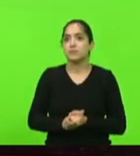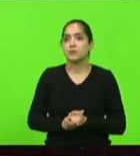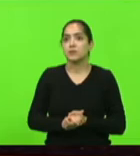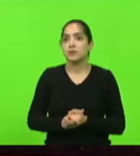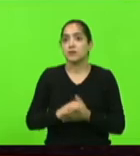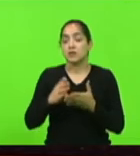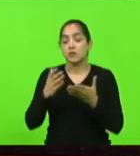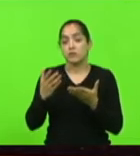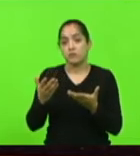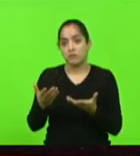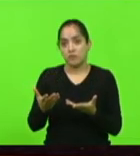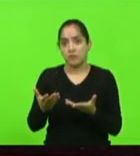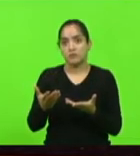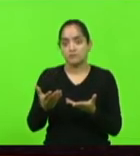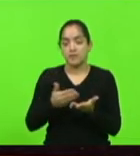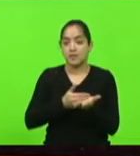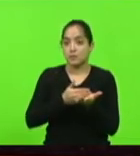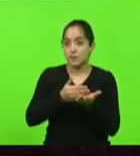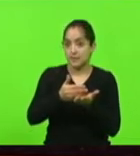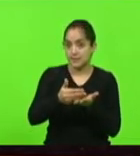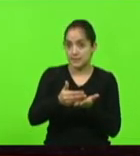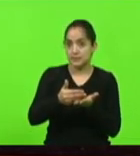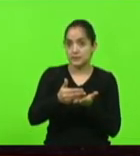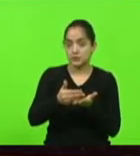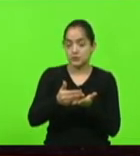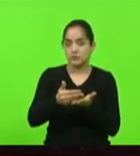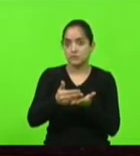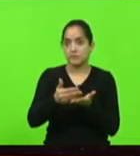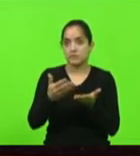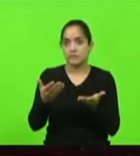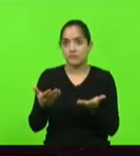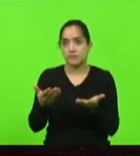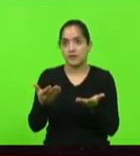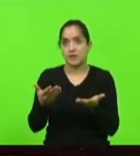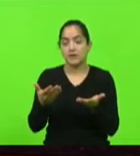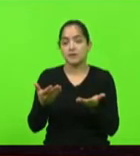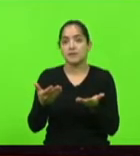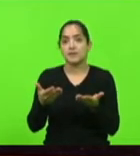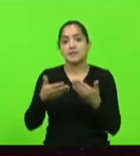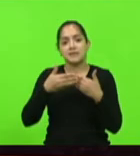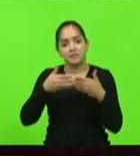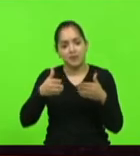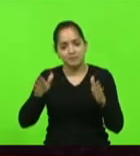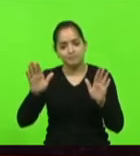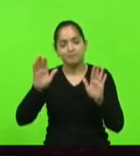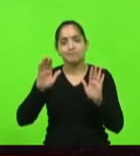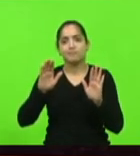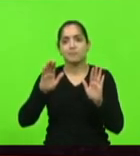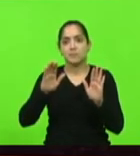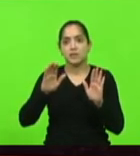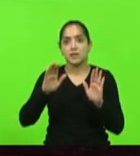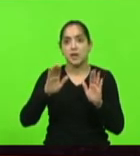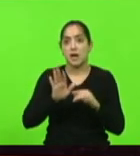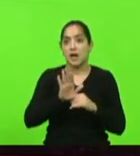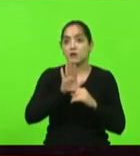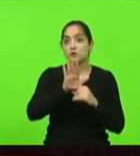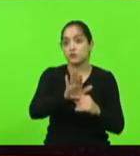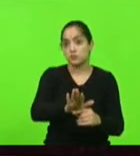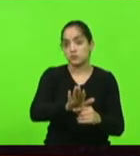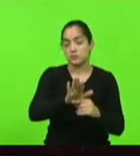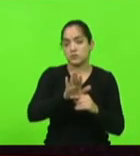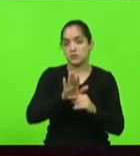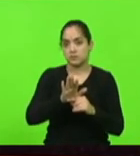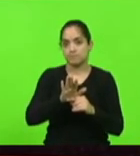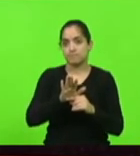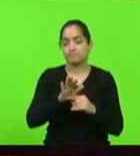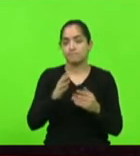uma iniciativa que vai destravar, que vai tirar, enfim, da